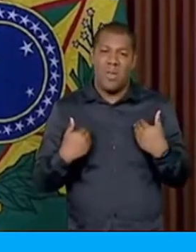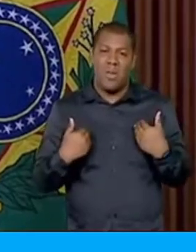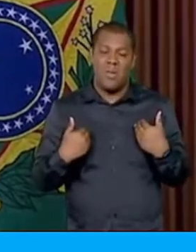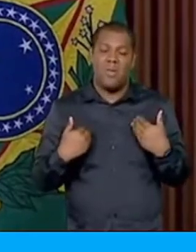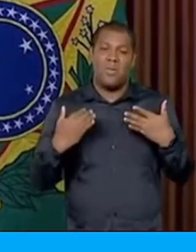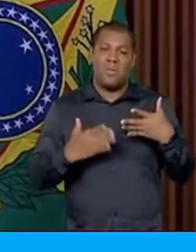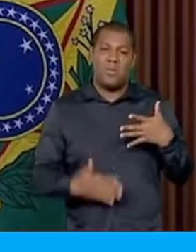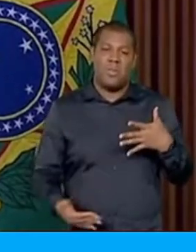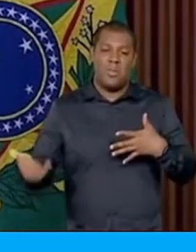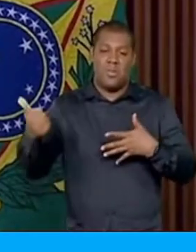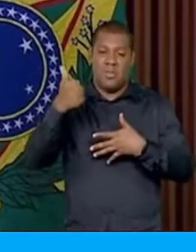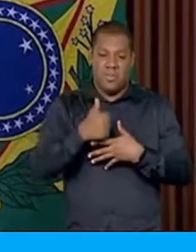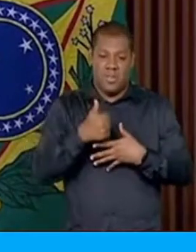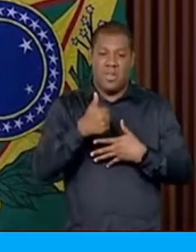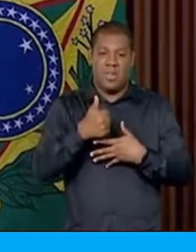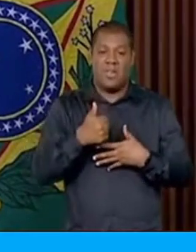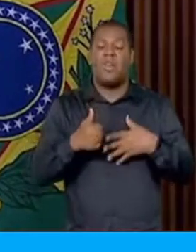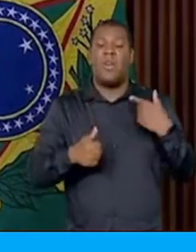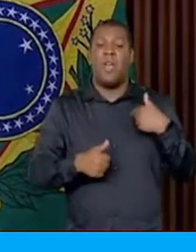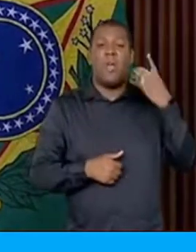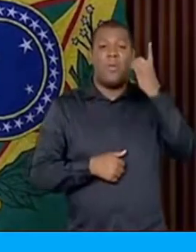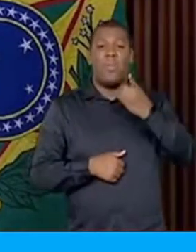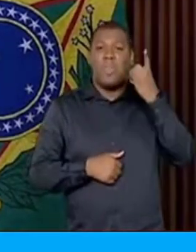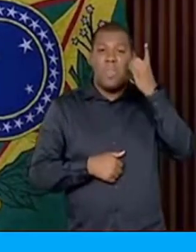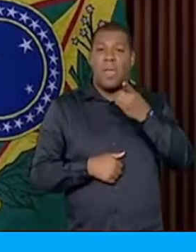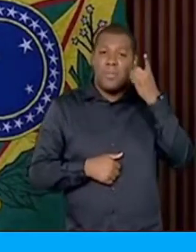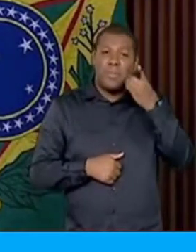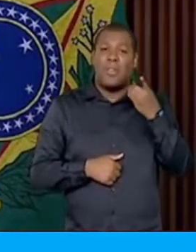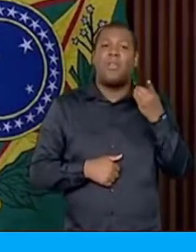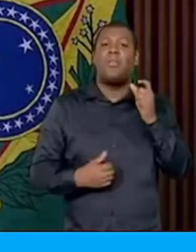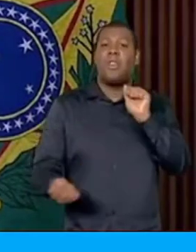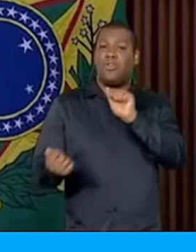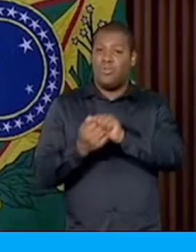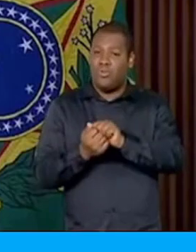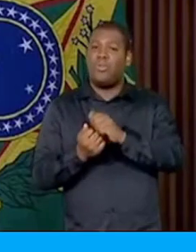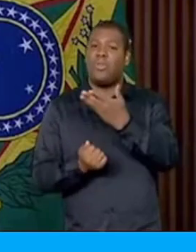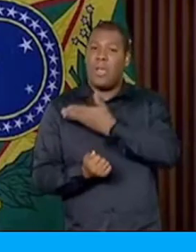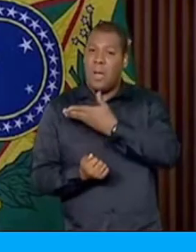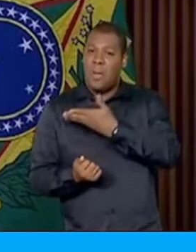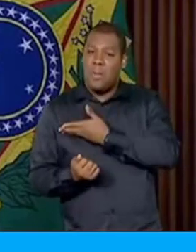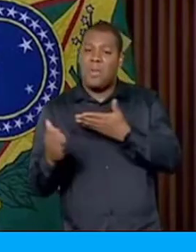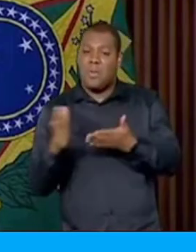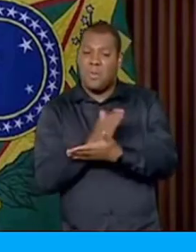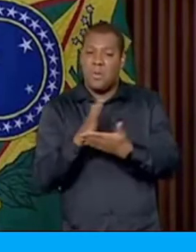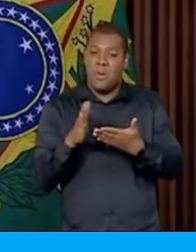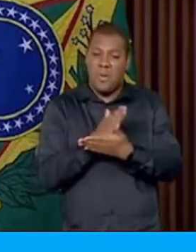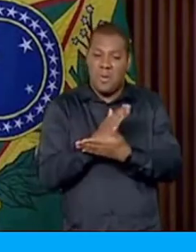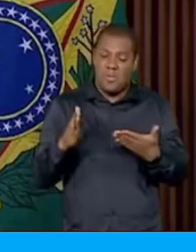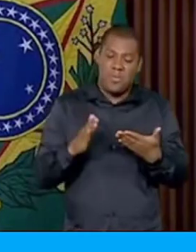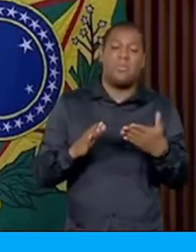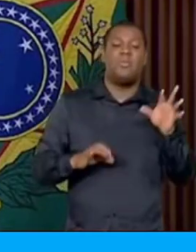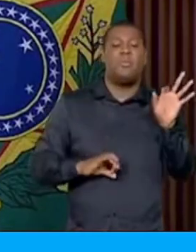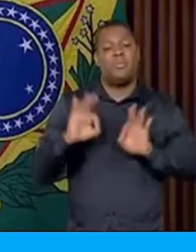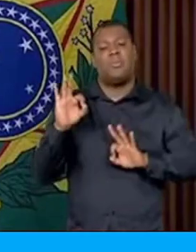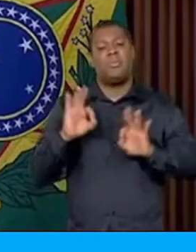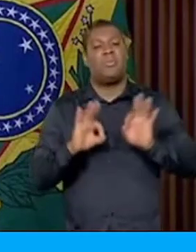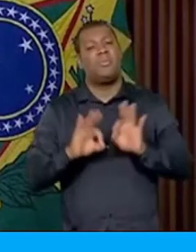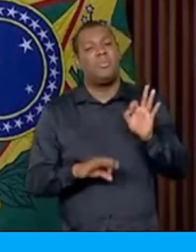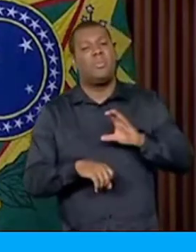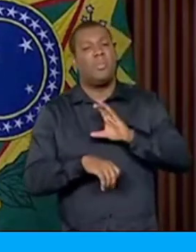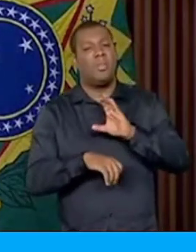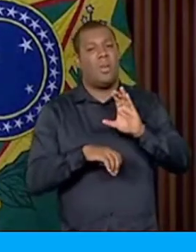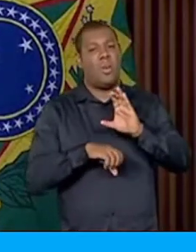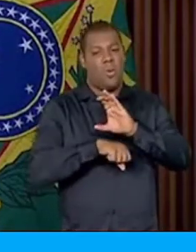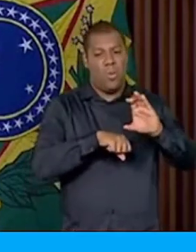participar como deputado constituinte junto com outros companheiros que estão aqui, e por isso nós temos que fazer um esforço